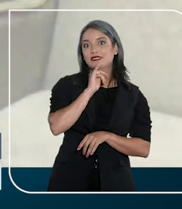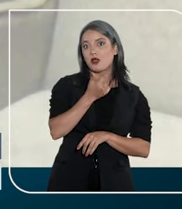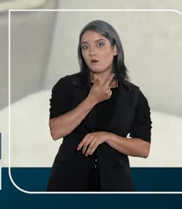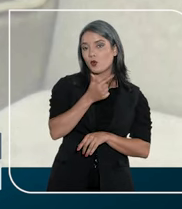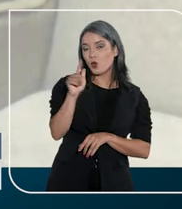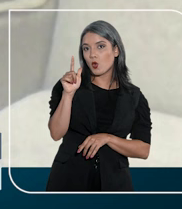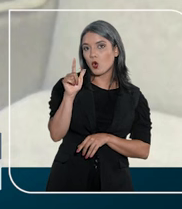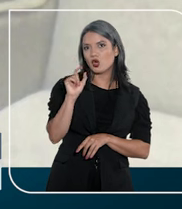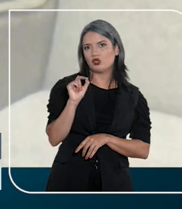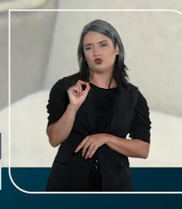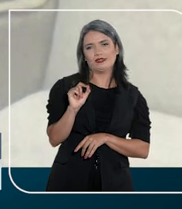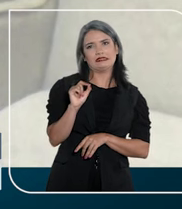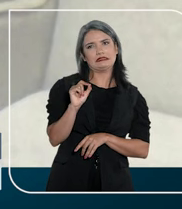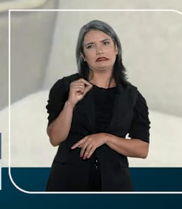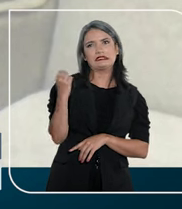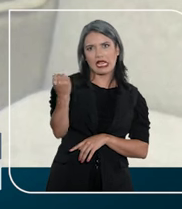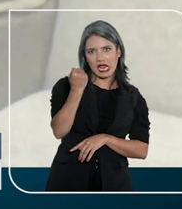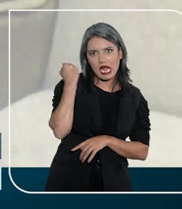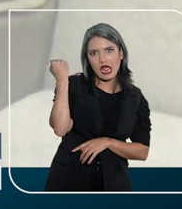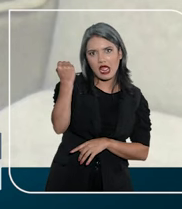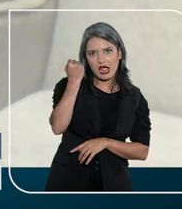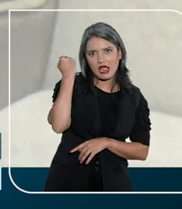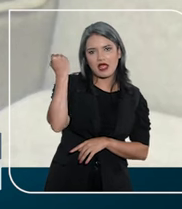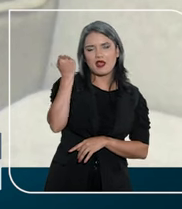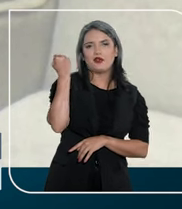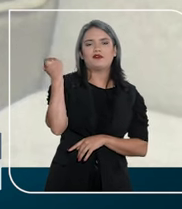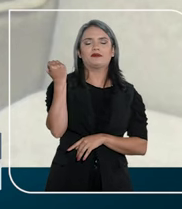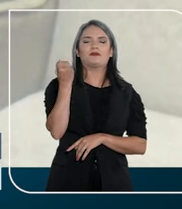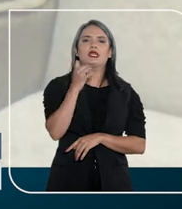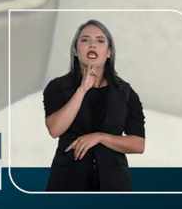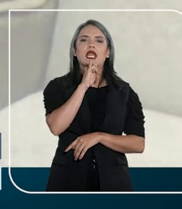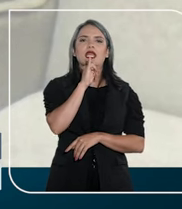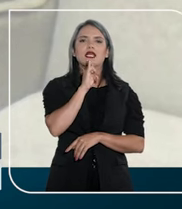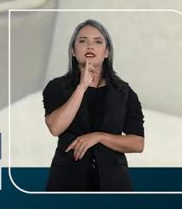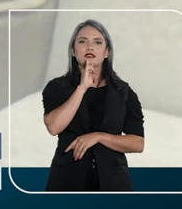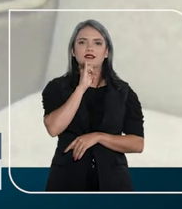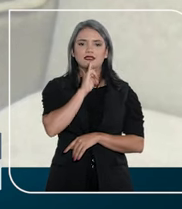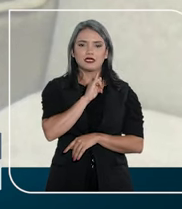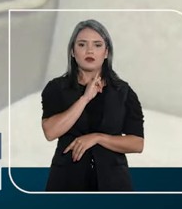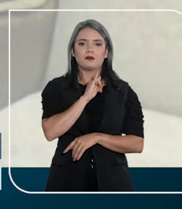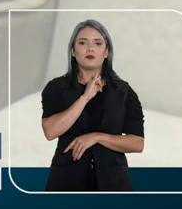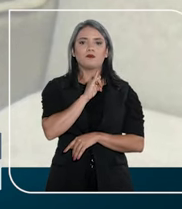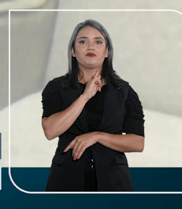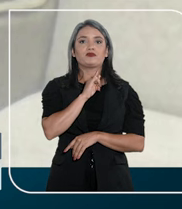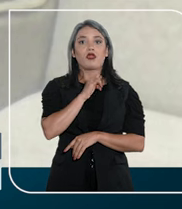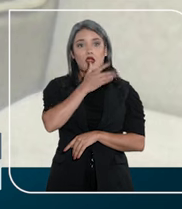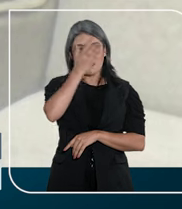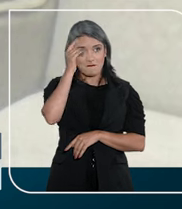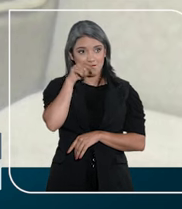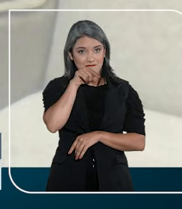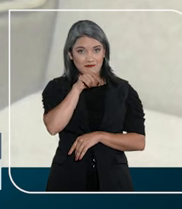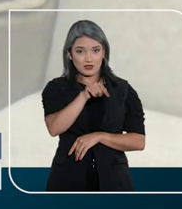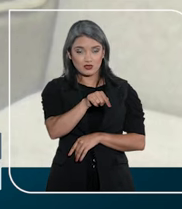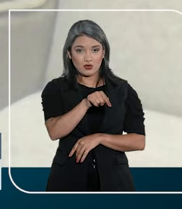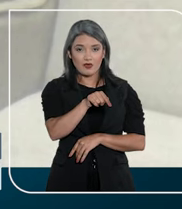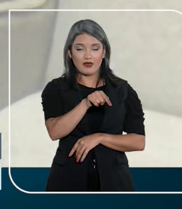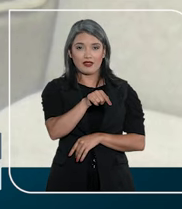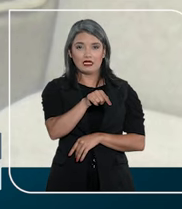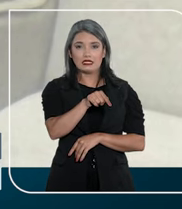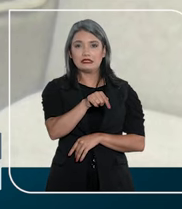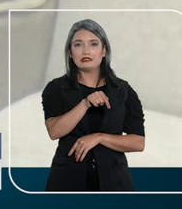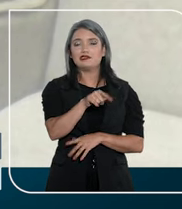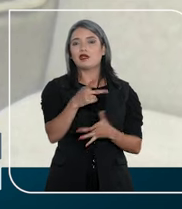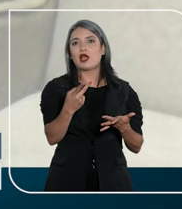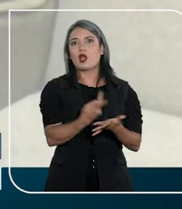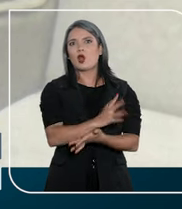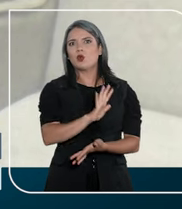mais, digamos assim, mais graves, em que há a comprovação de que alguém se envolveu em uma